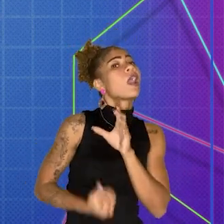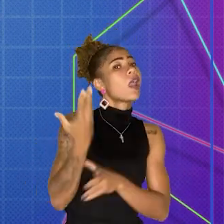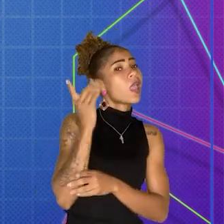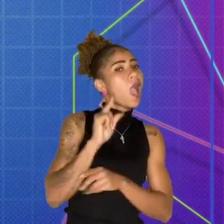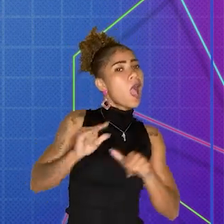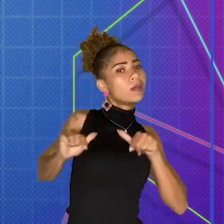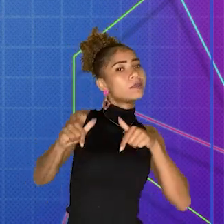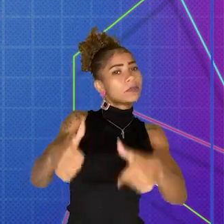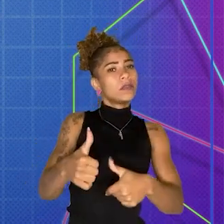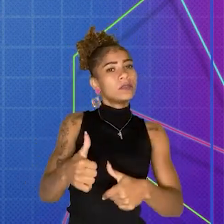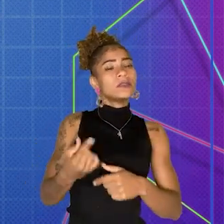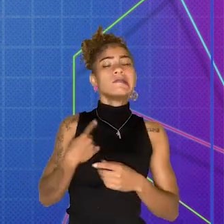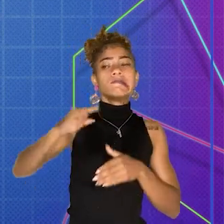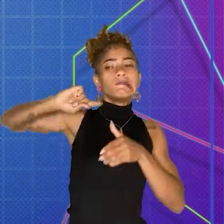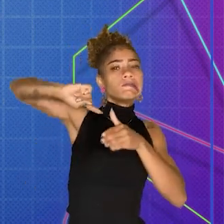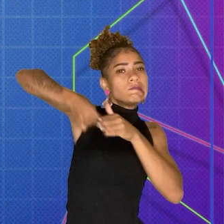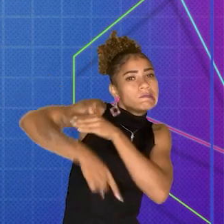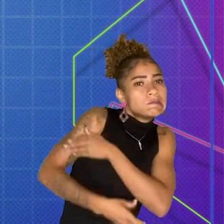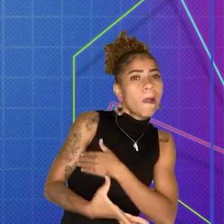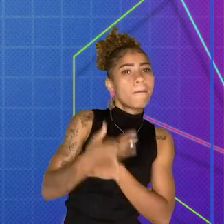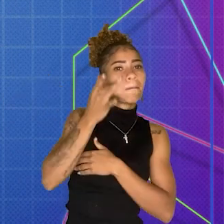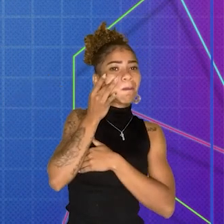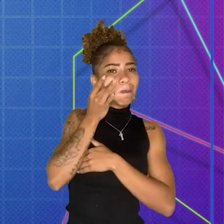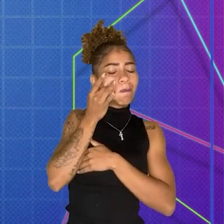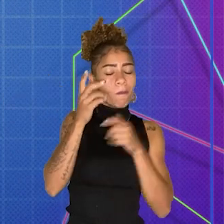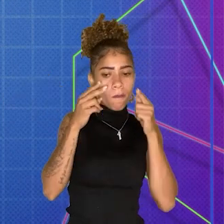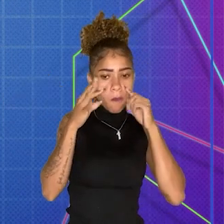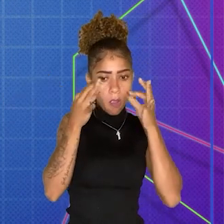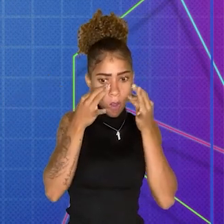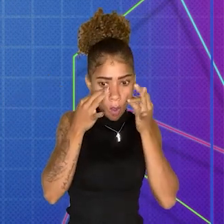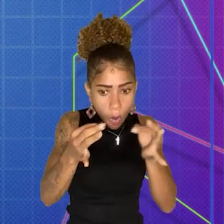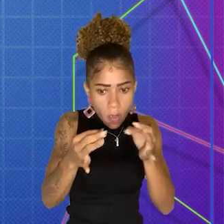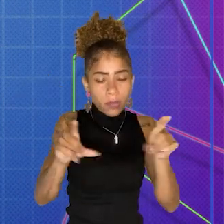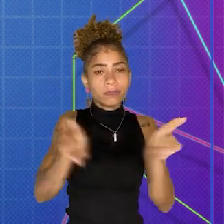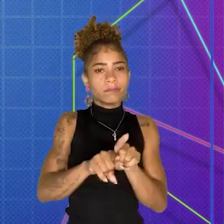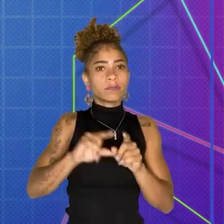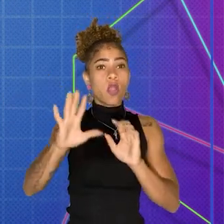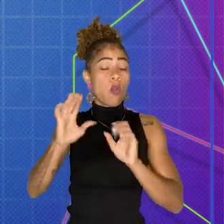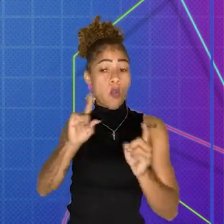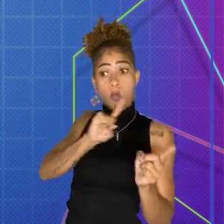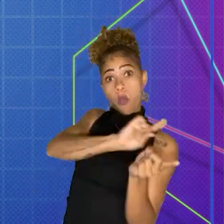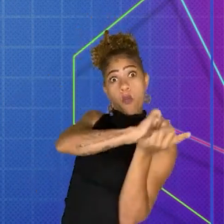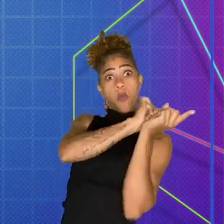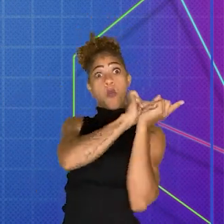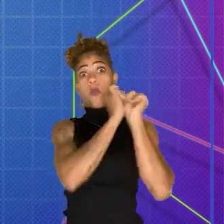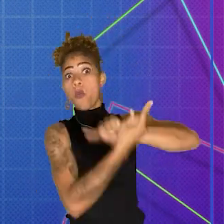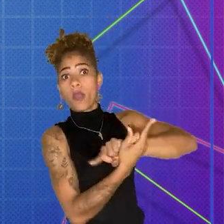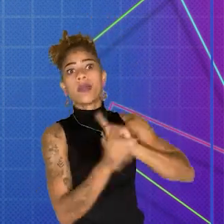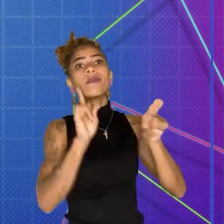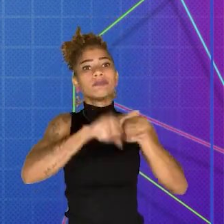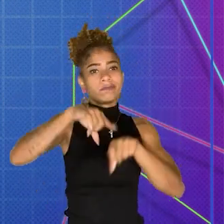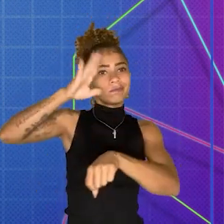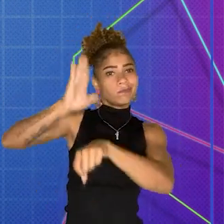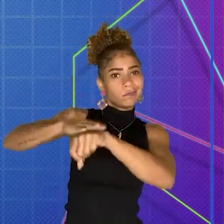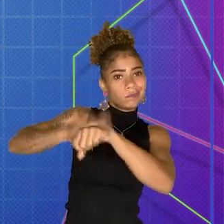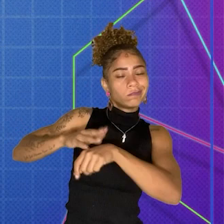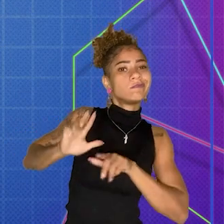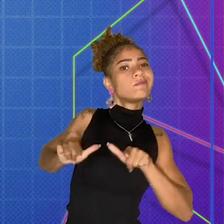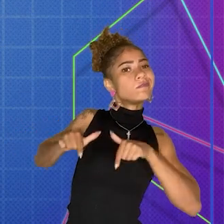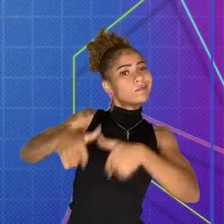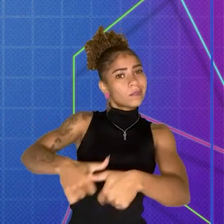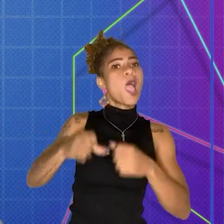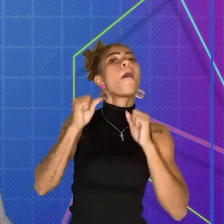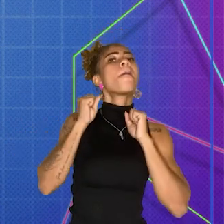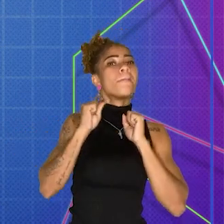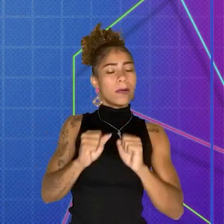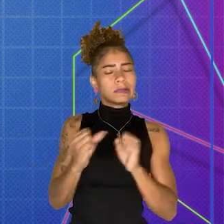inesperadas e trazer profundidade para a história. Reviravoltas surpreendentes. A inclusão de reviravoltas inesperadas pode ser um